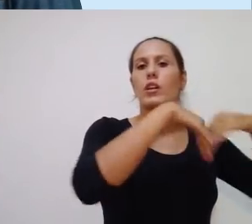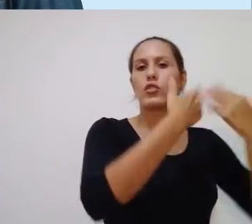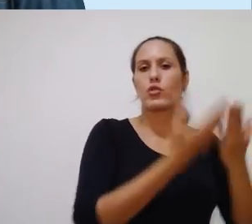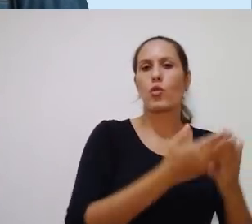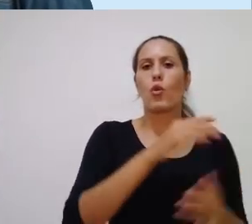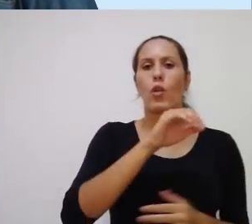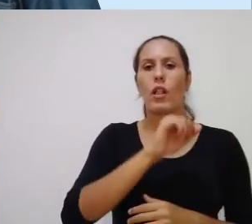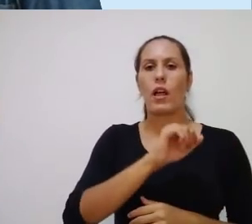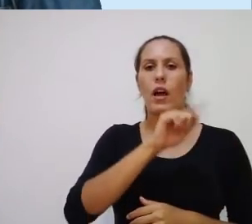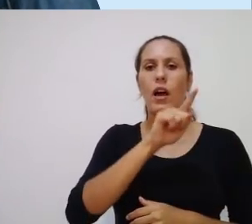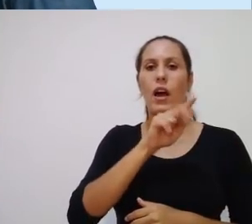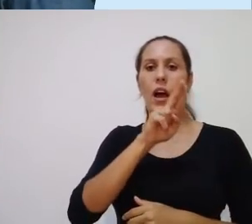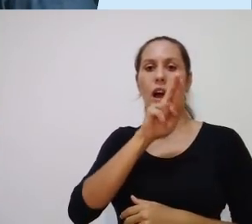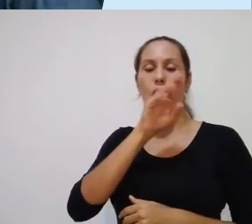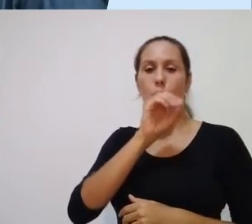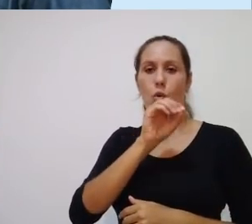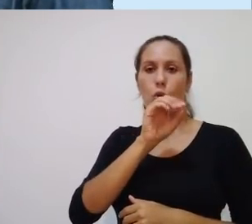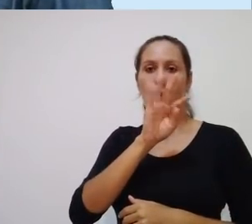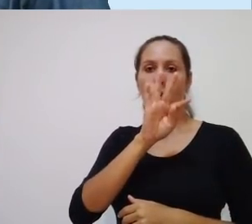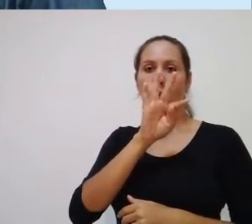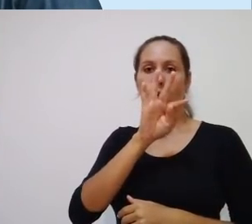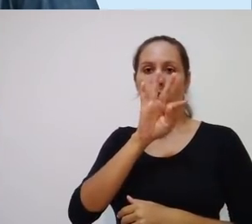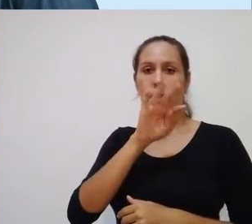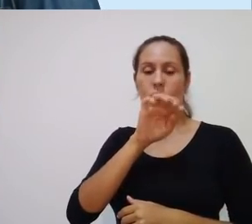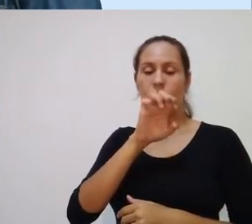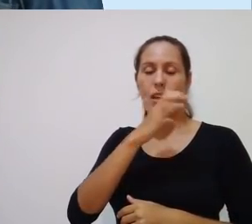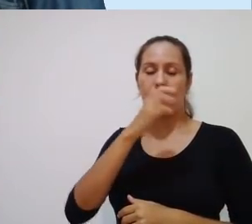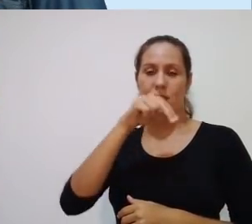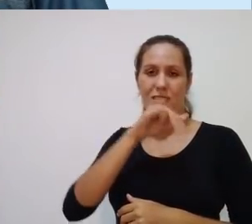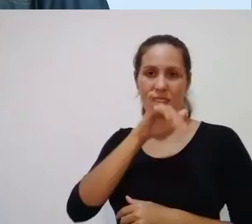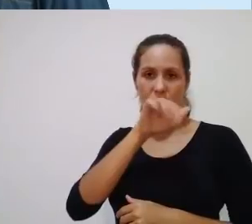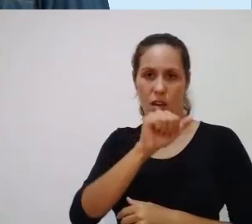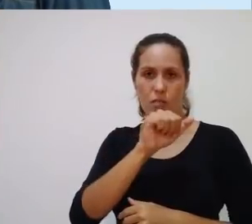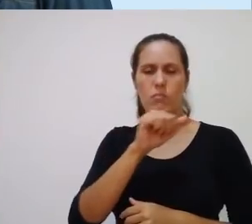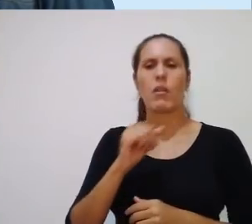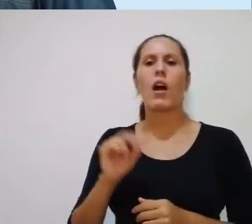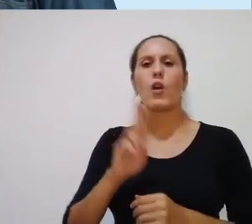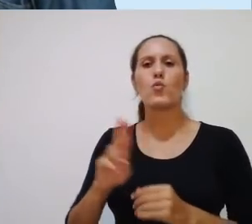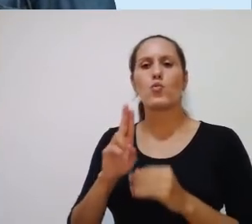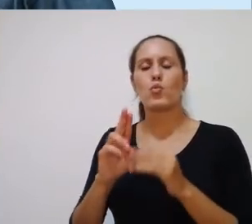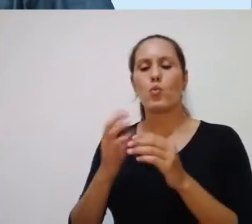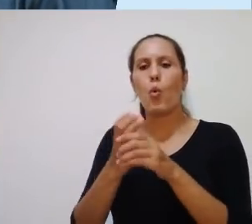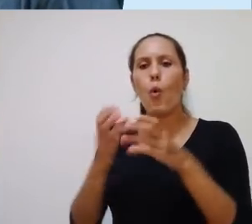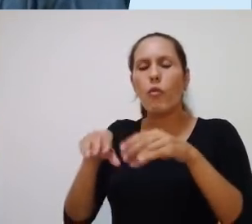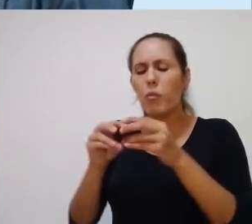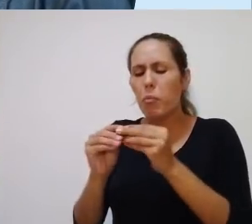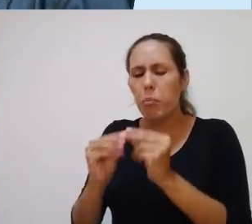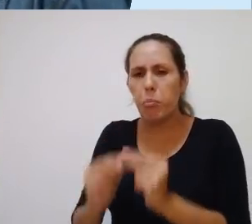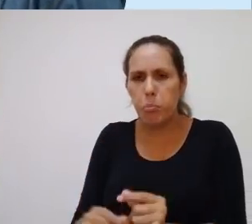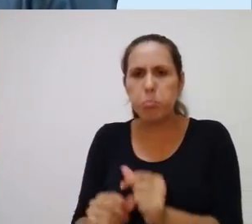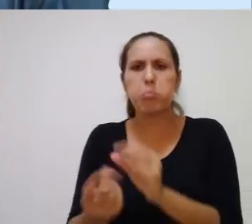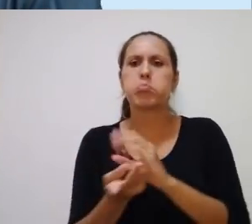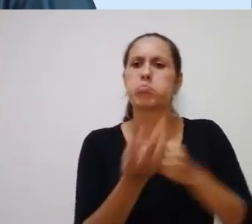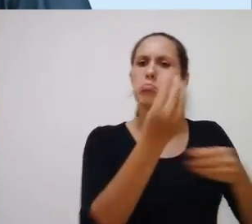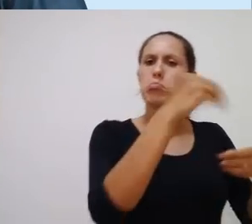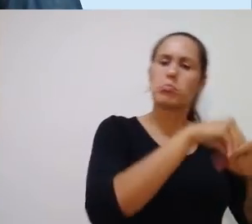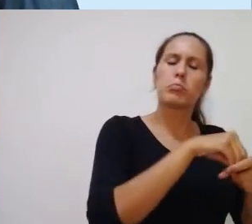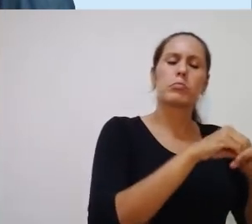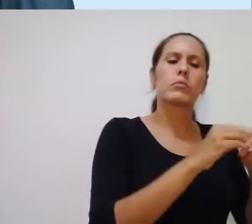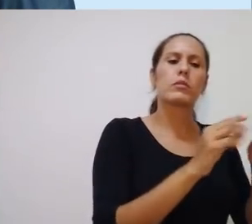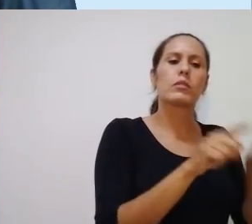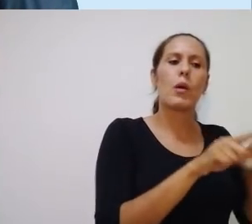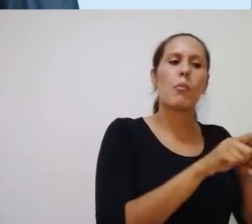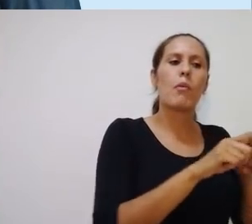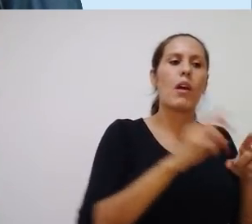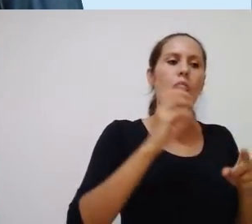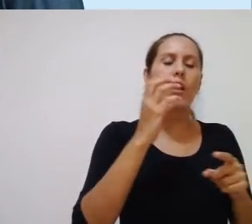amizade com um professor daquela escola, e levaram a casca do ovo, trituraram a casca do ovo extraíram o suco do limão,